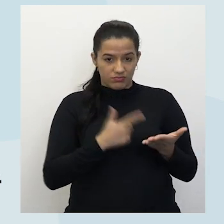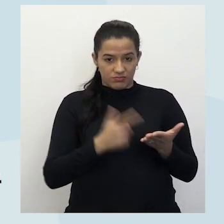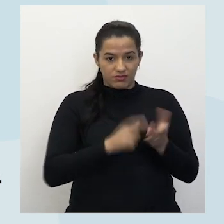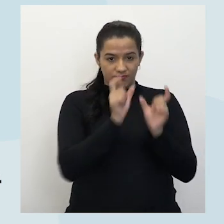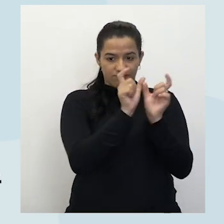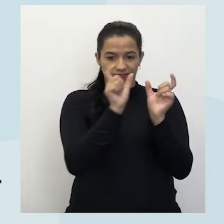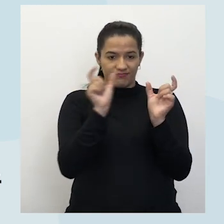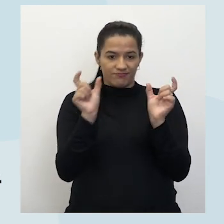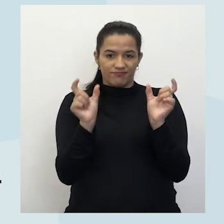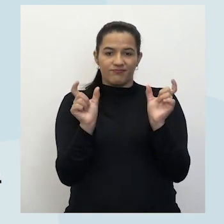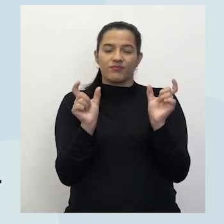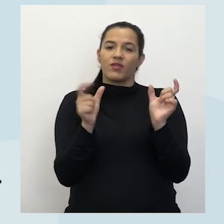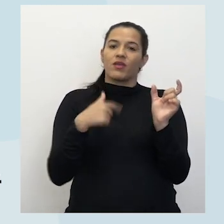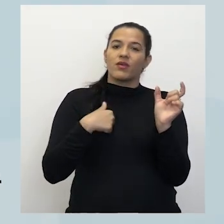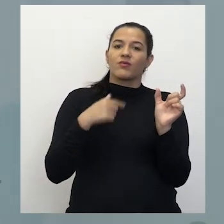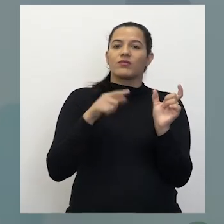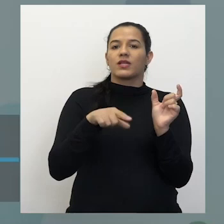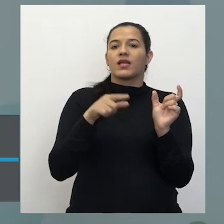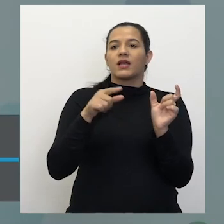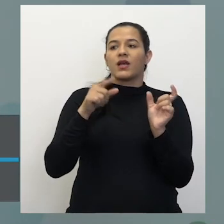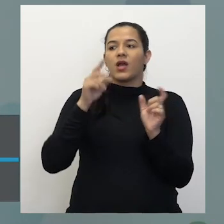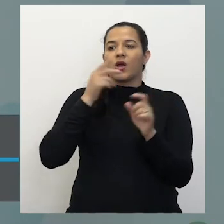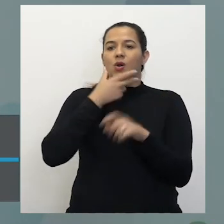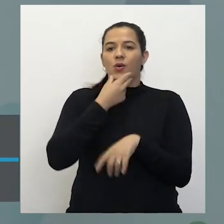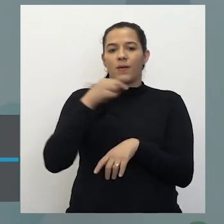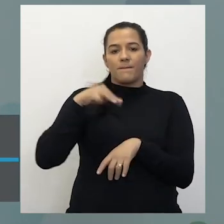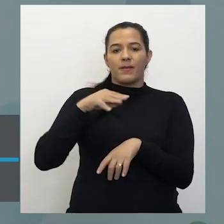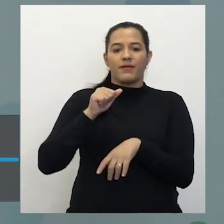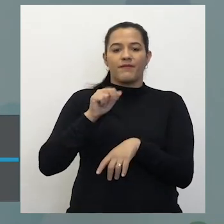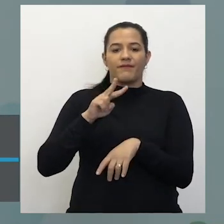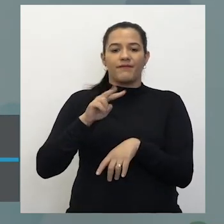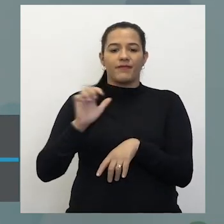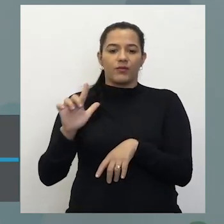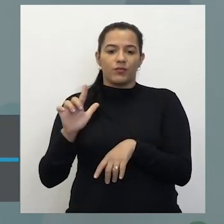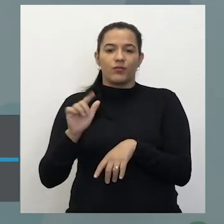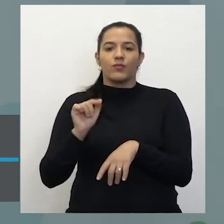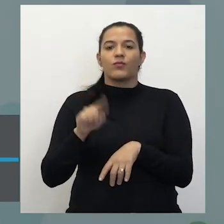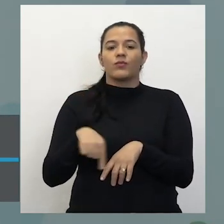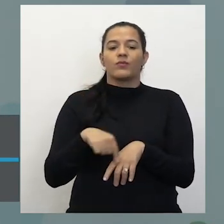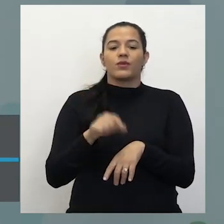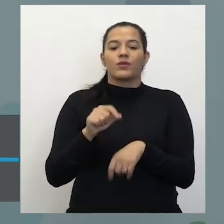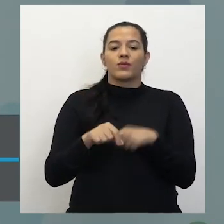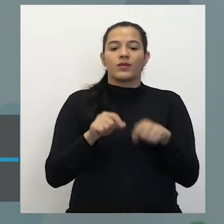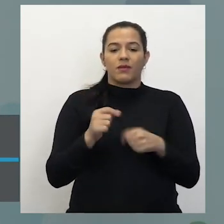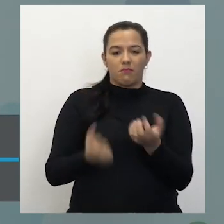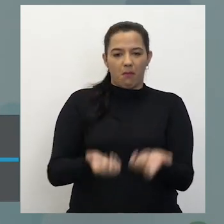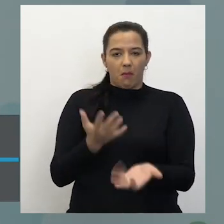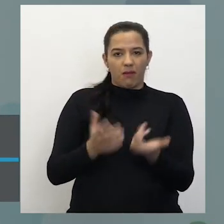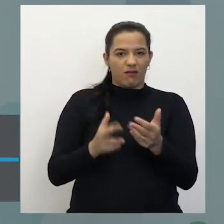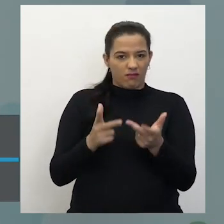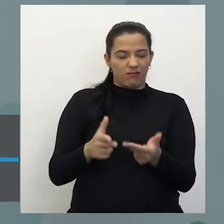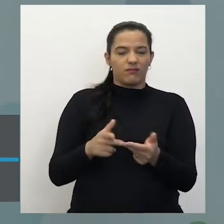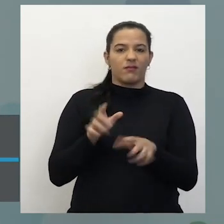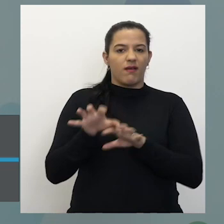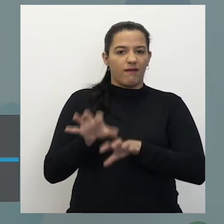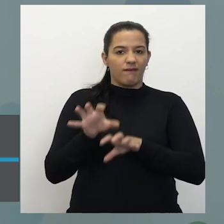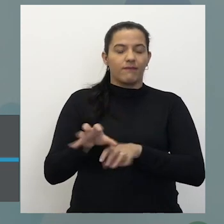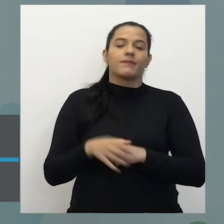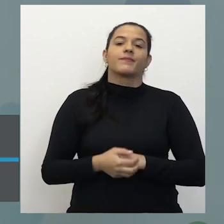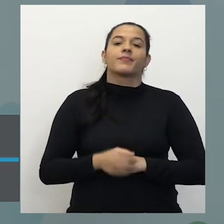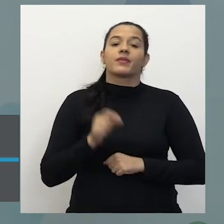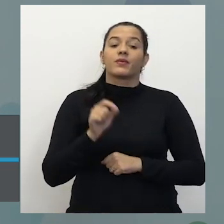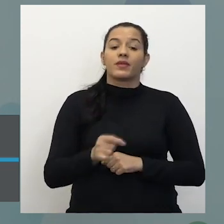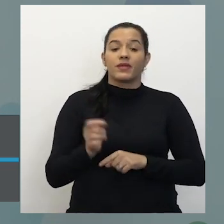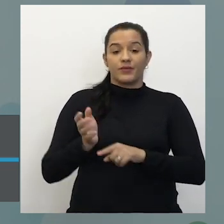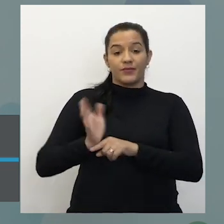os heróis da Marvel, por exemplo, vou colocar mais fogo na lenha na fogueira, né? Os heróis da Marvel no cinema